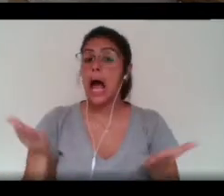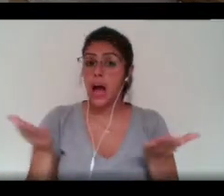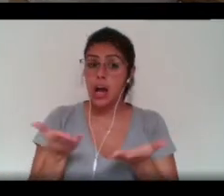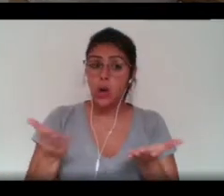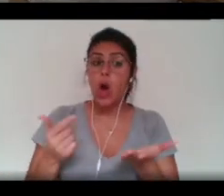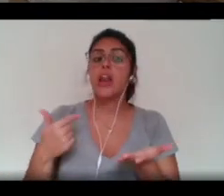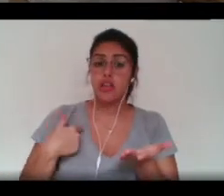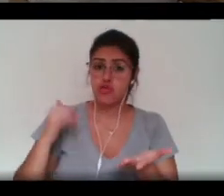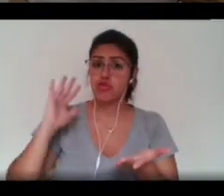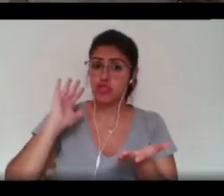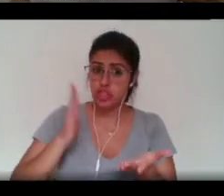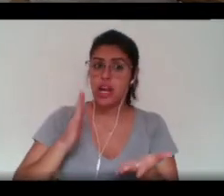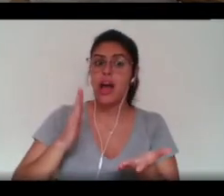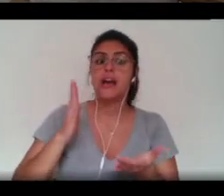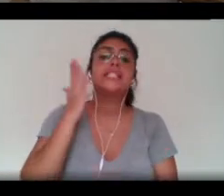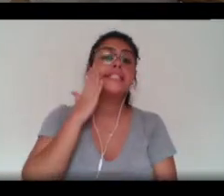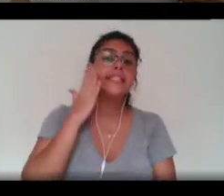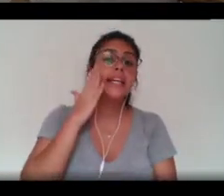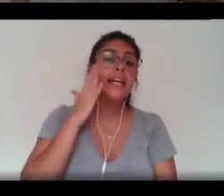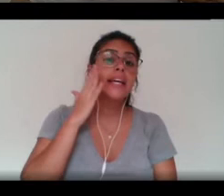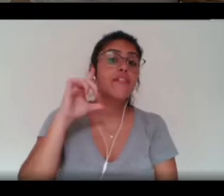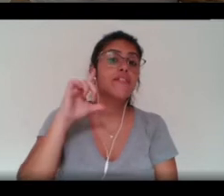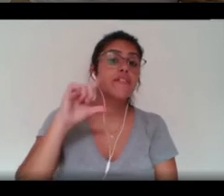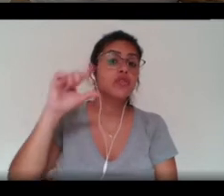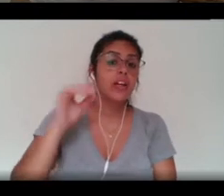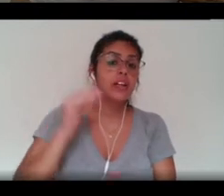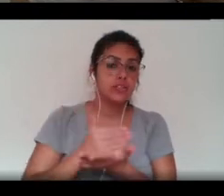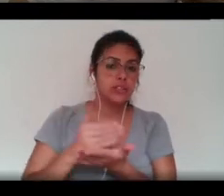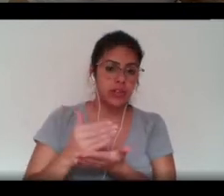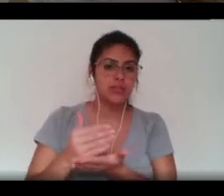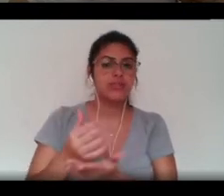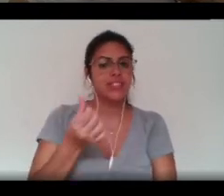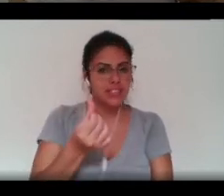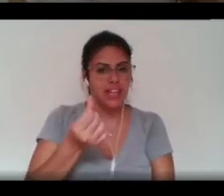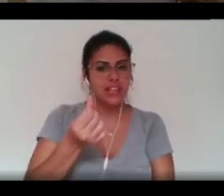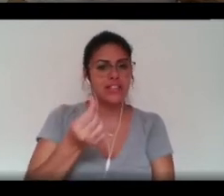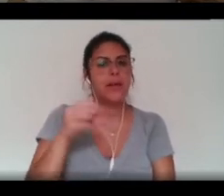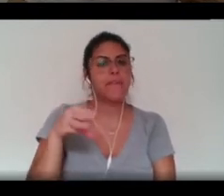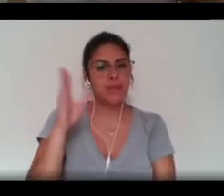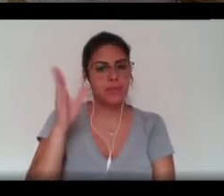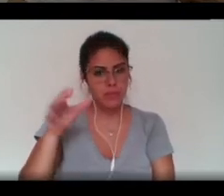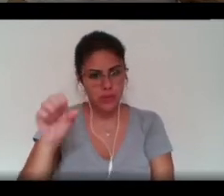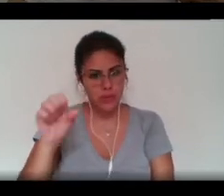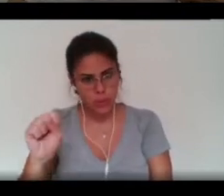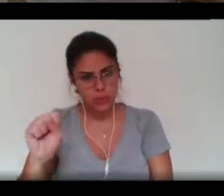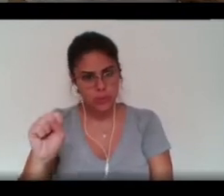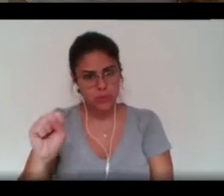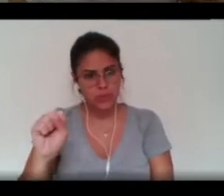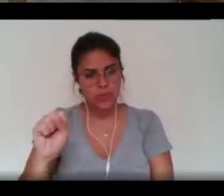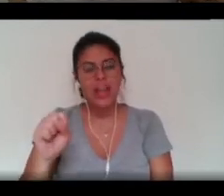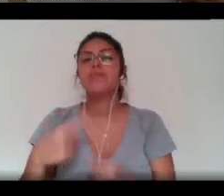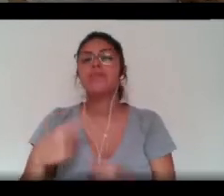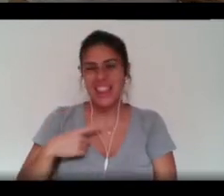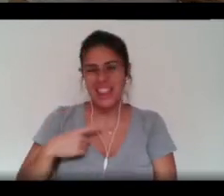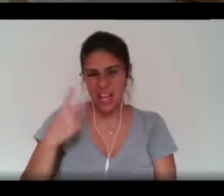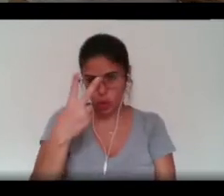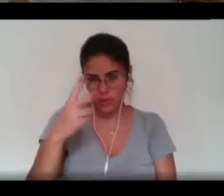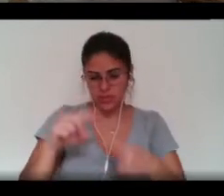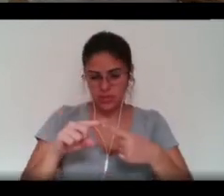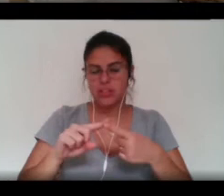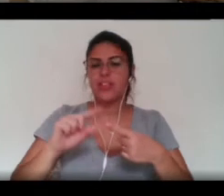tenho V0. Eu tenho V0 igual a 6 metros por segundo. E isso aqui eu vou chamar de V01 e